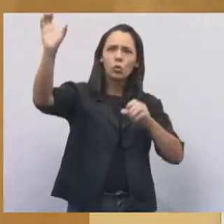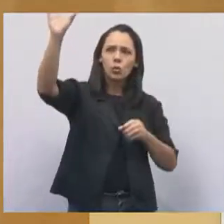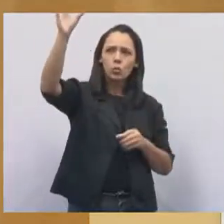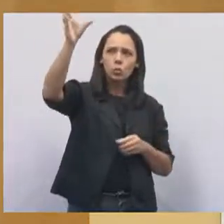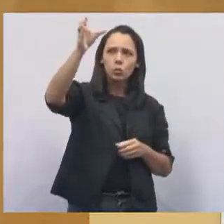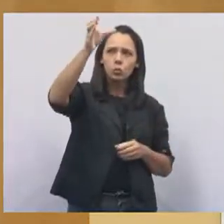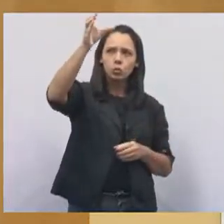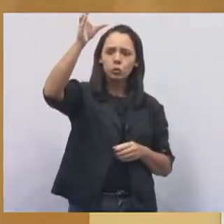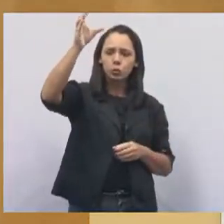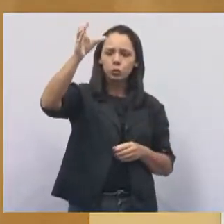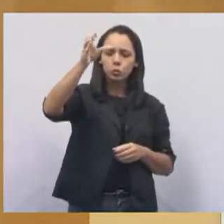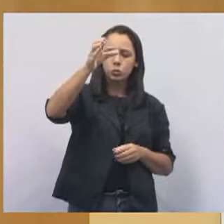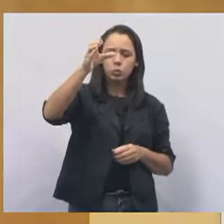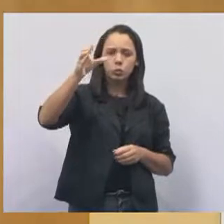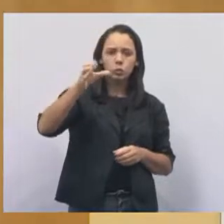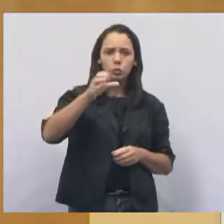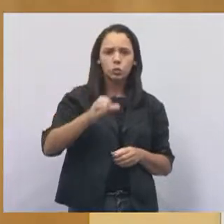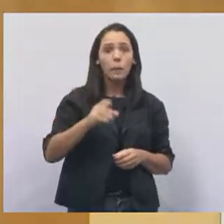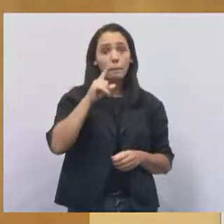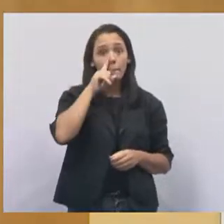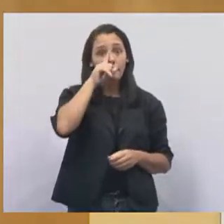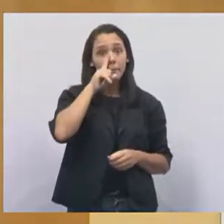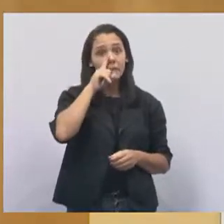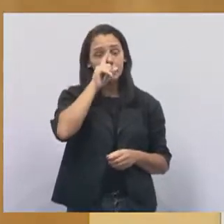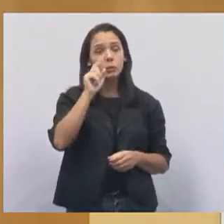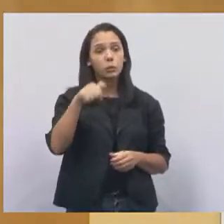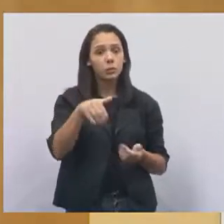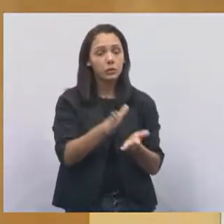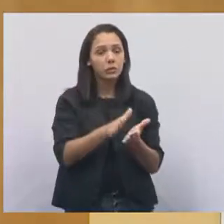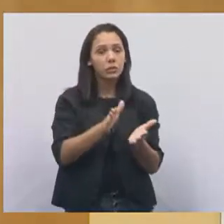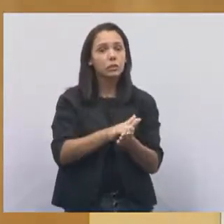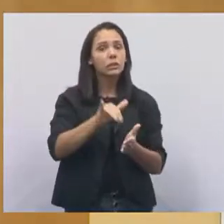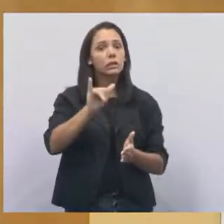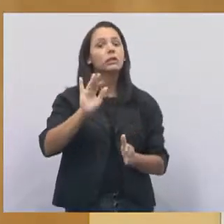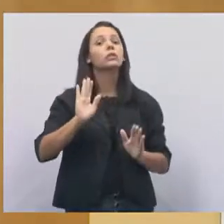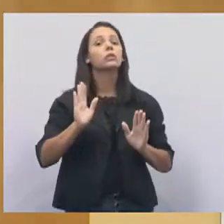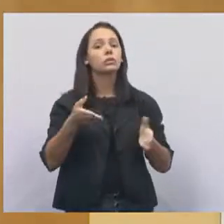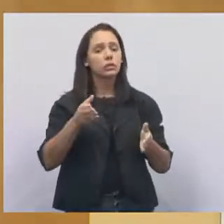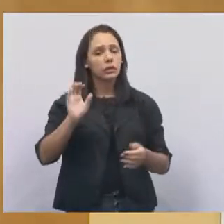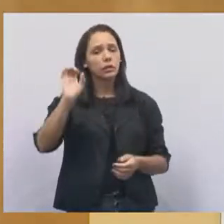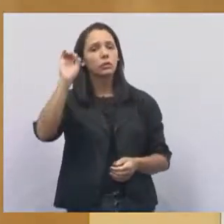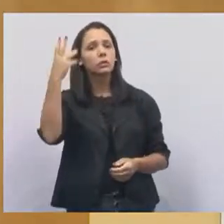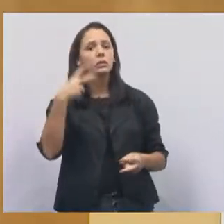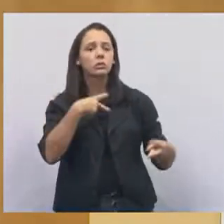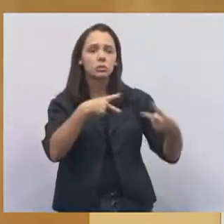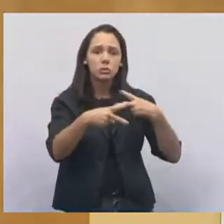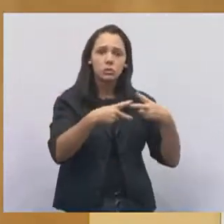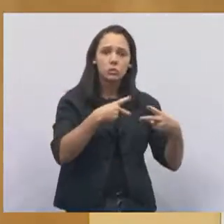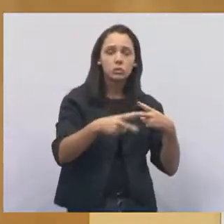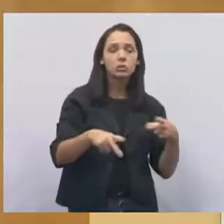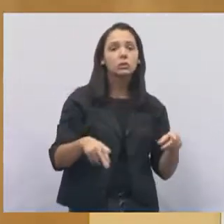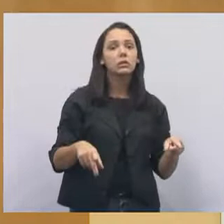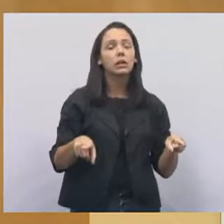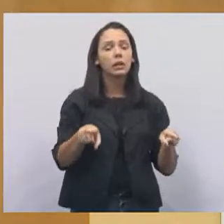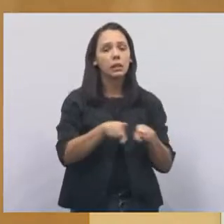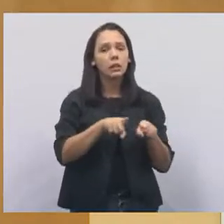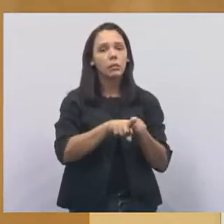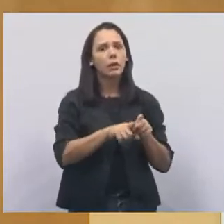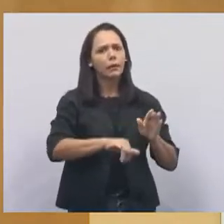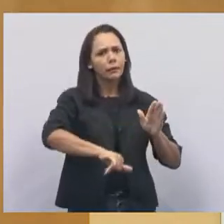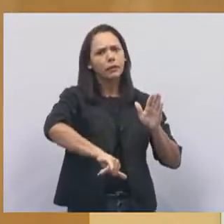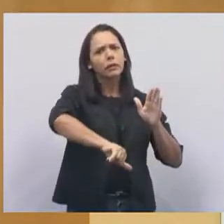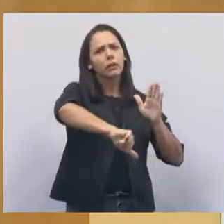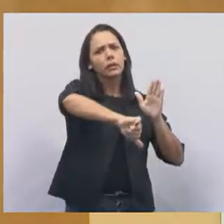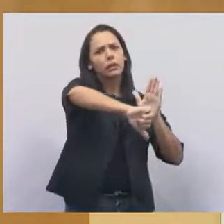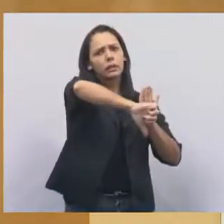Jacareí que aconteceu a queda de um balão que eu vi num bairro em São José Gente pelo amor de Deus é crime balão é crime não é pior